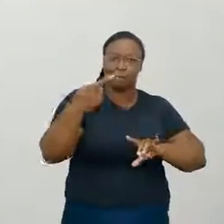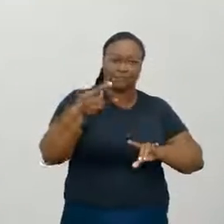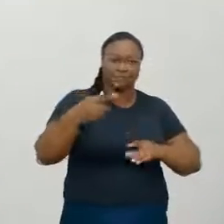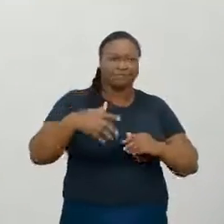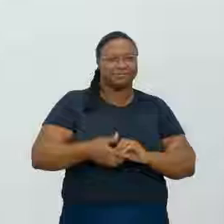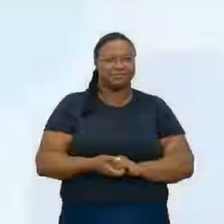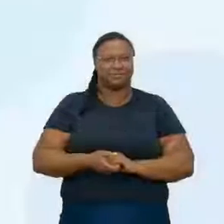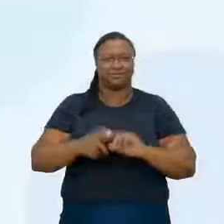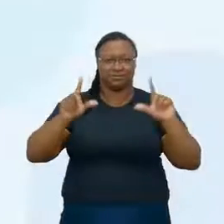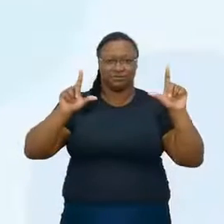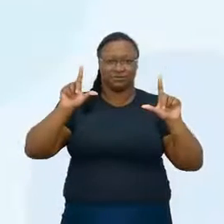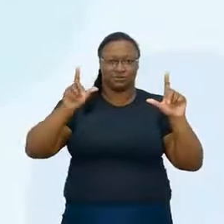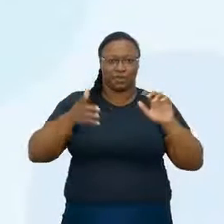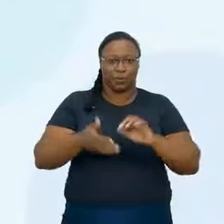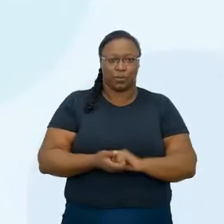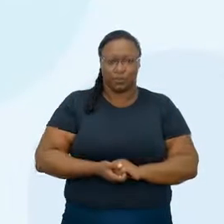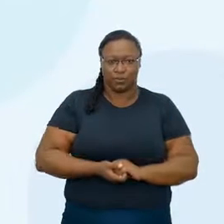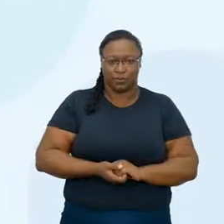passar.